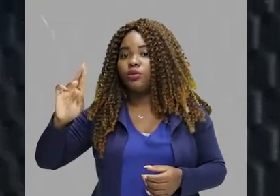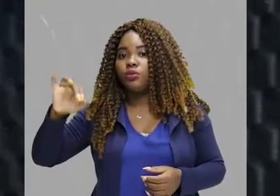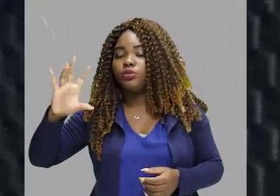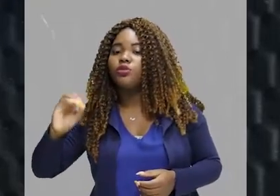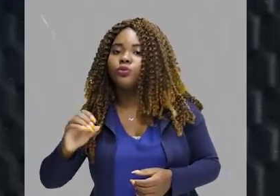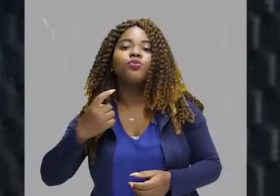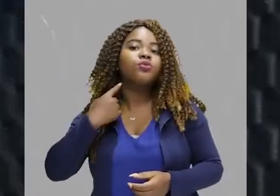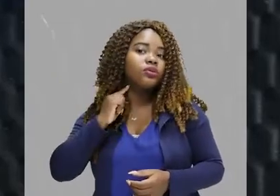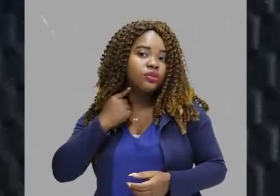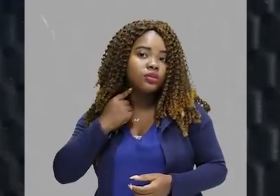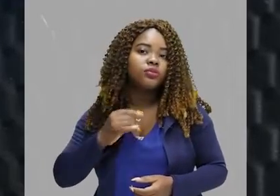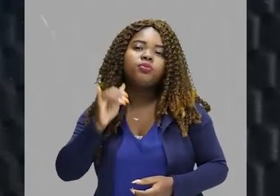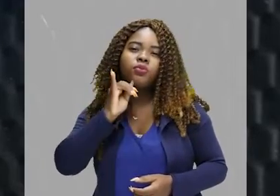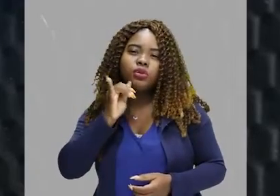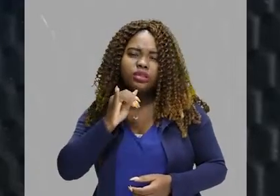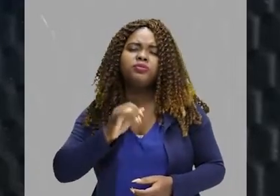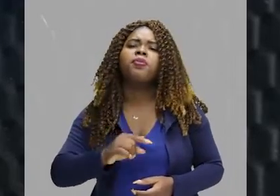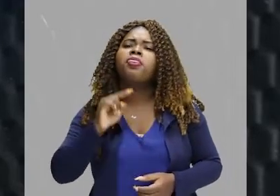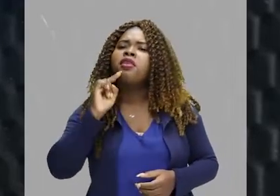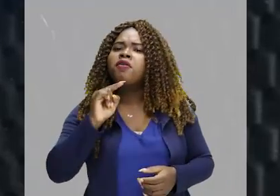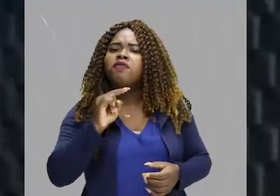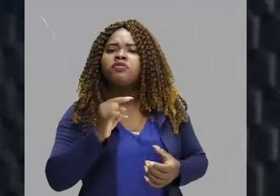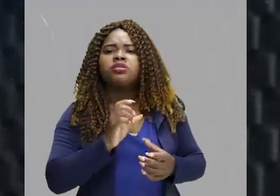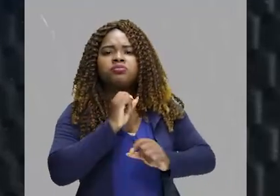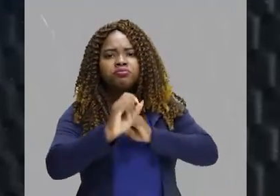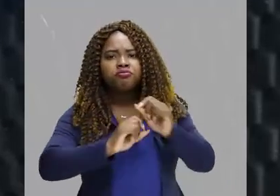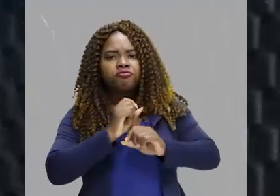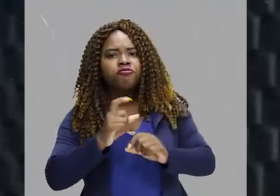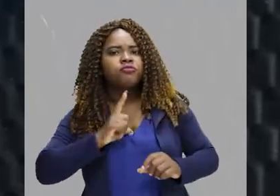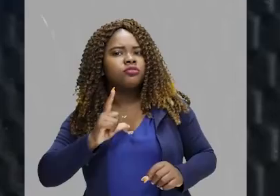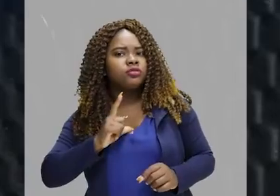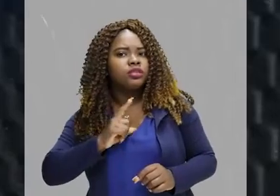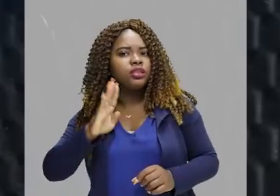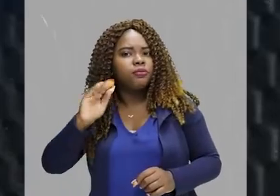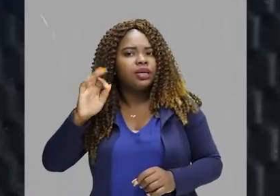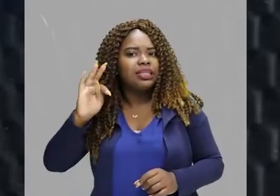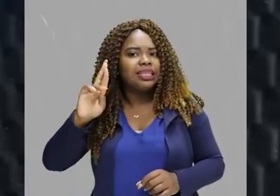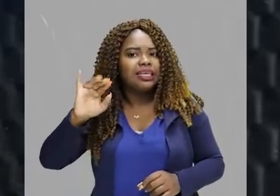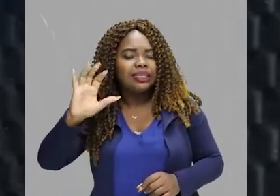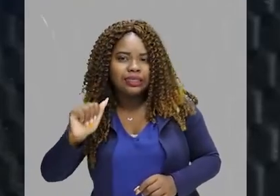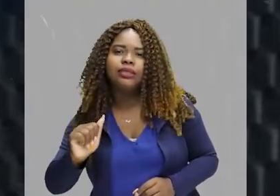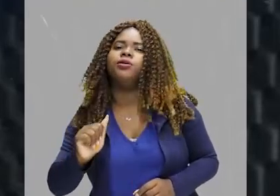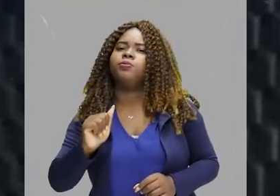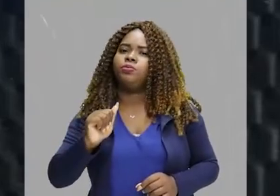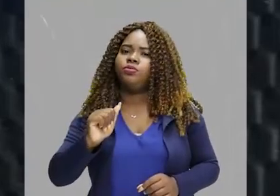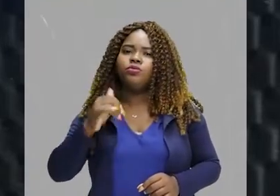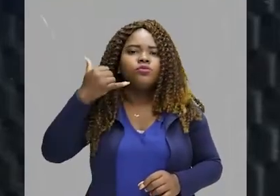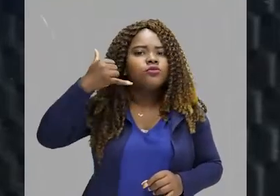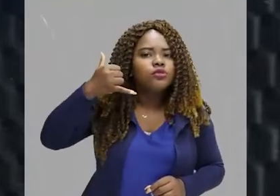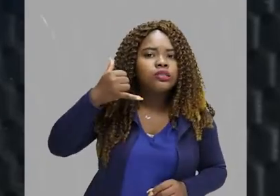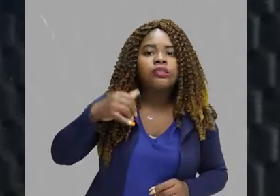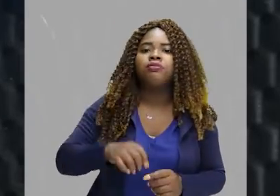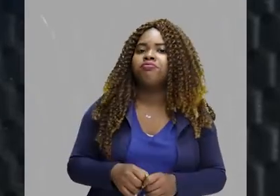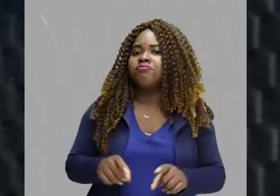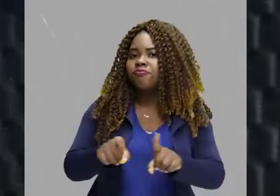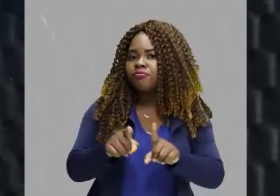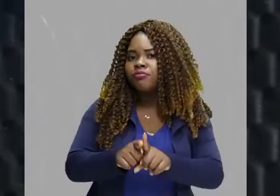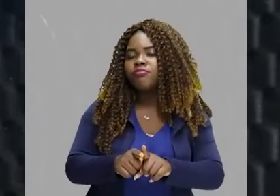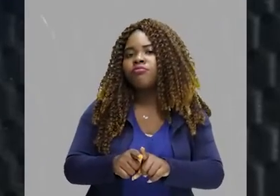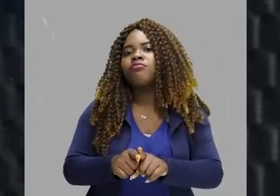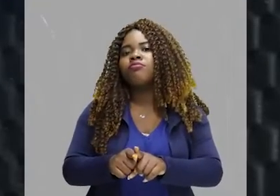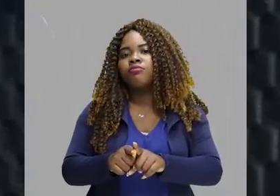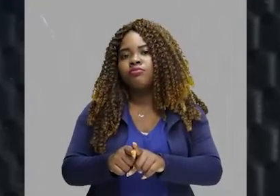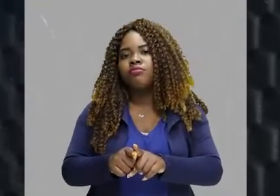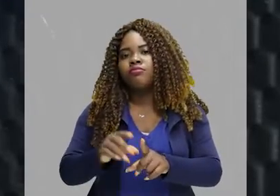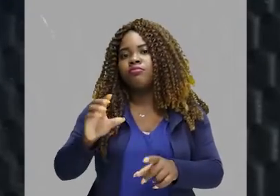celular que você não usa mais. Você descarta a pilha que, entendeu, do controle remoto. Ou o próprio controle remoto que você não utiliza mais.